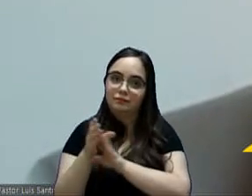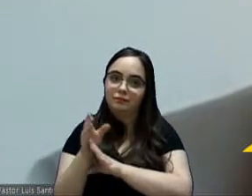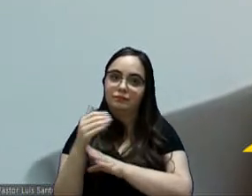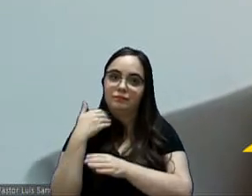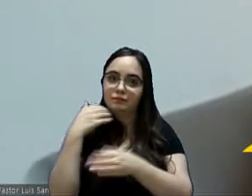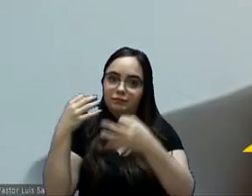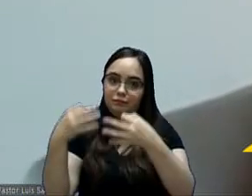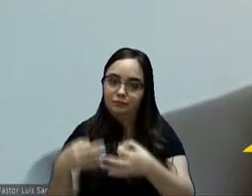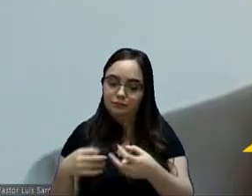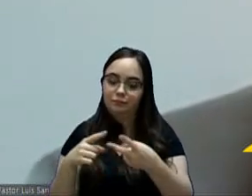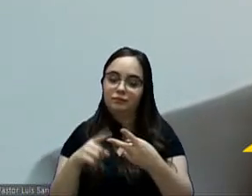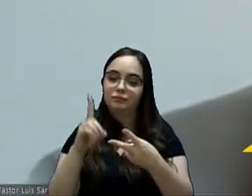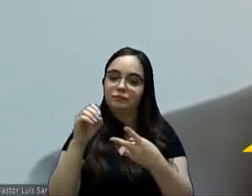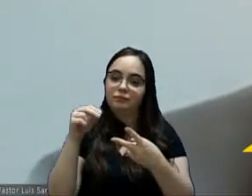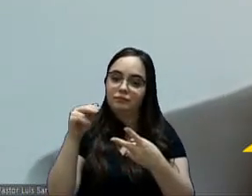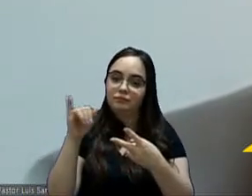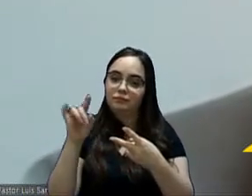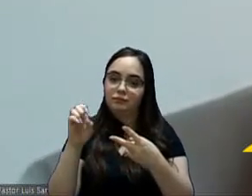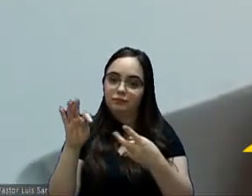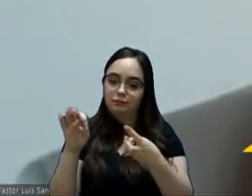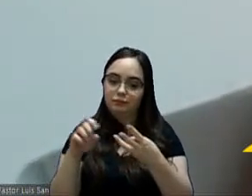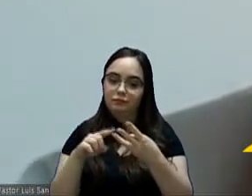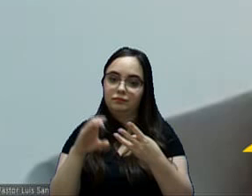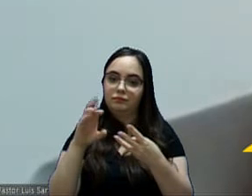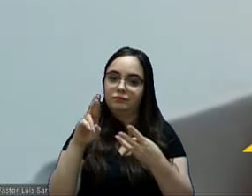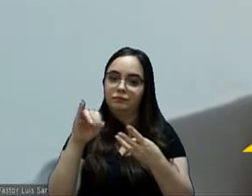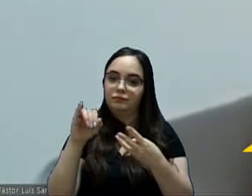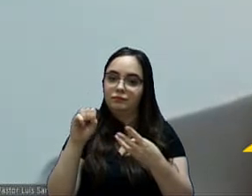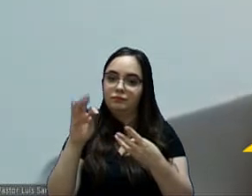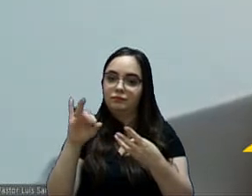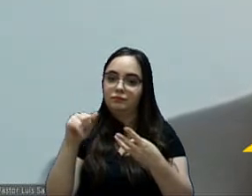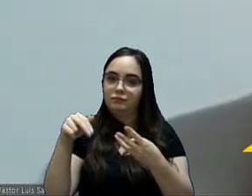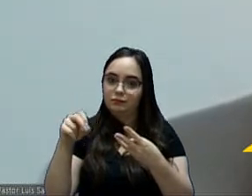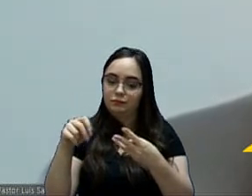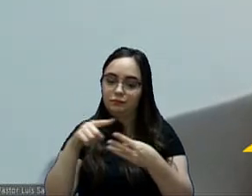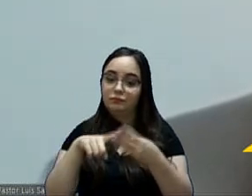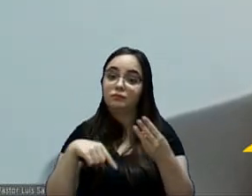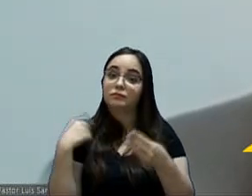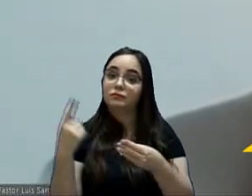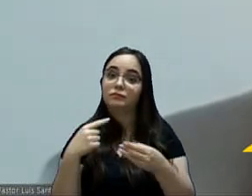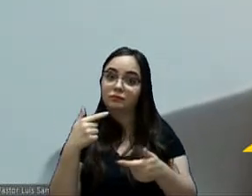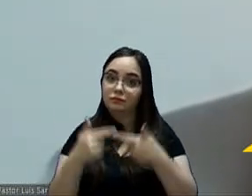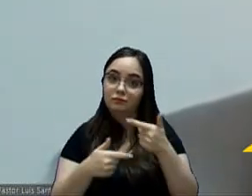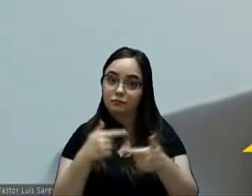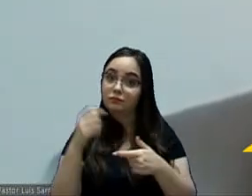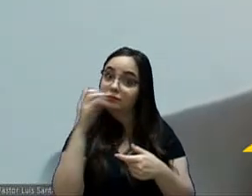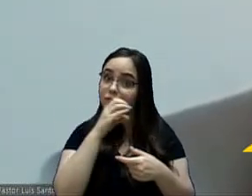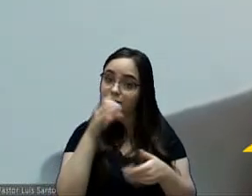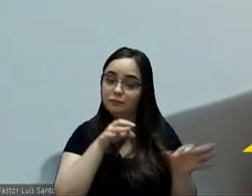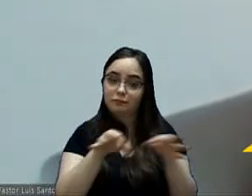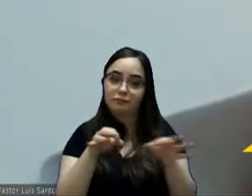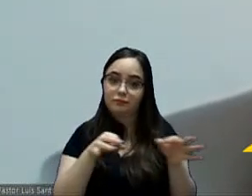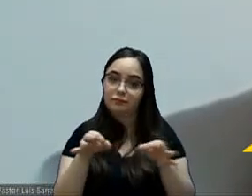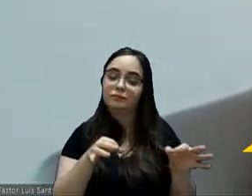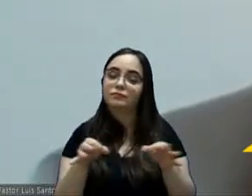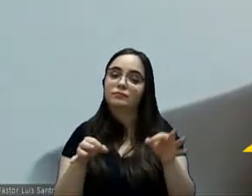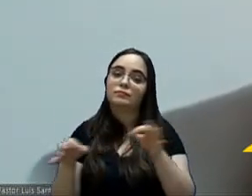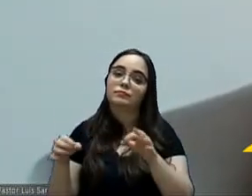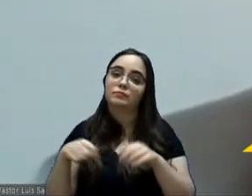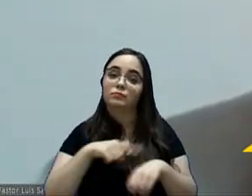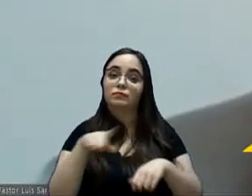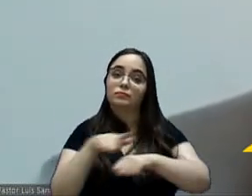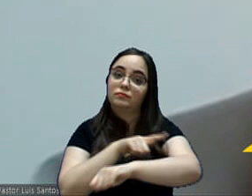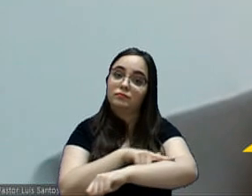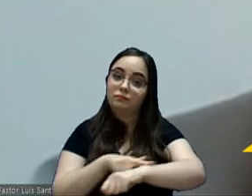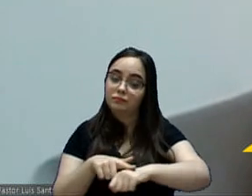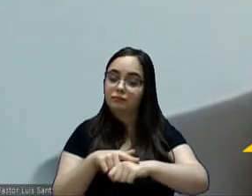lado o vereador Donizete, vereador Cristiano, da maneira como nós temos agilizado os trabalhos,